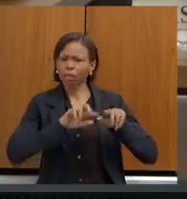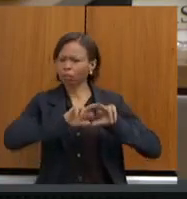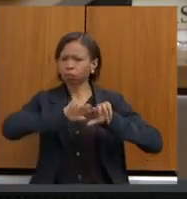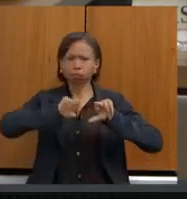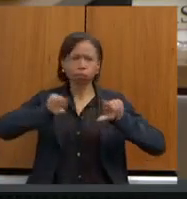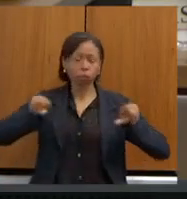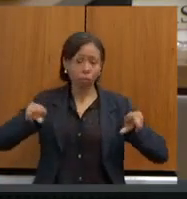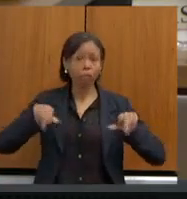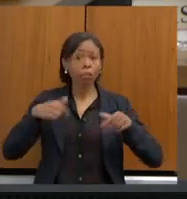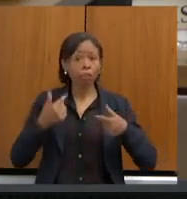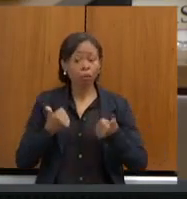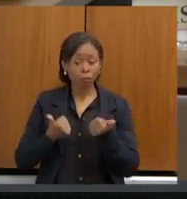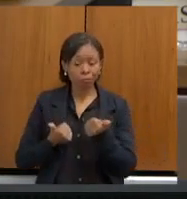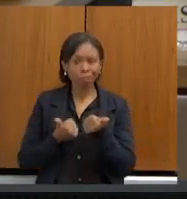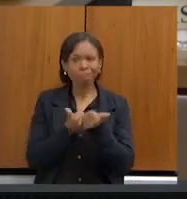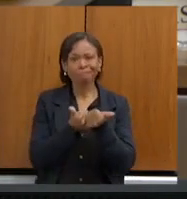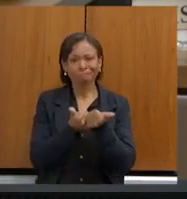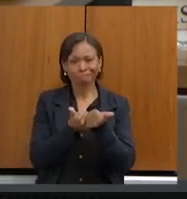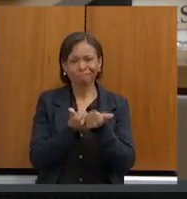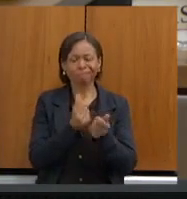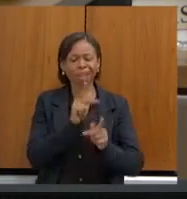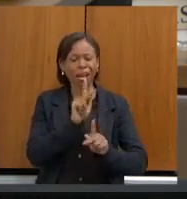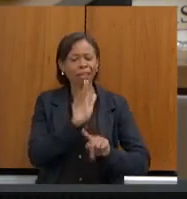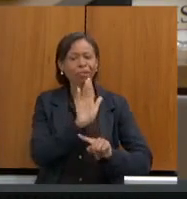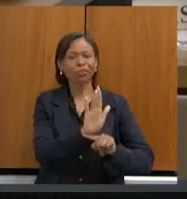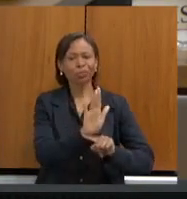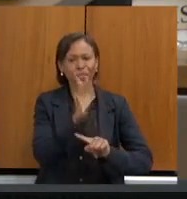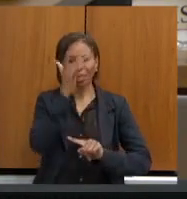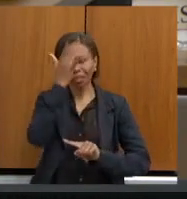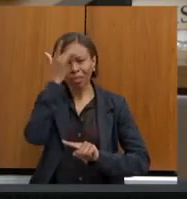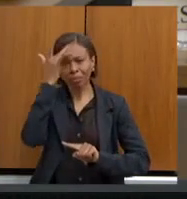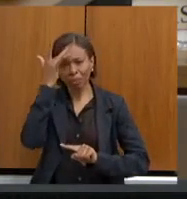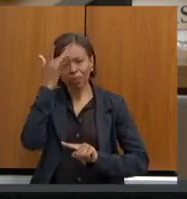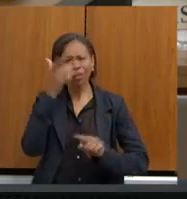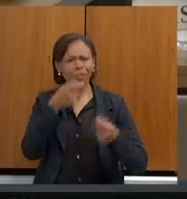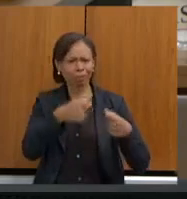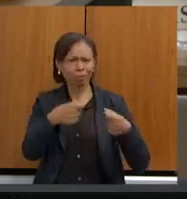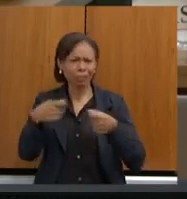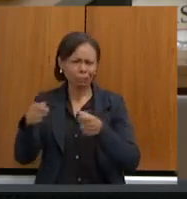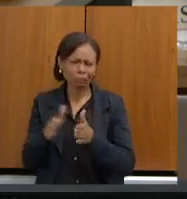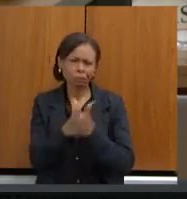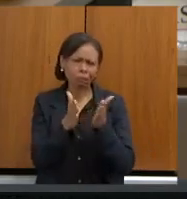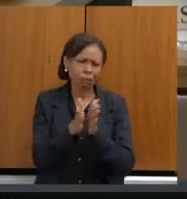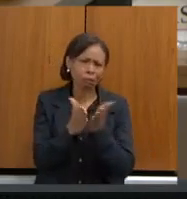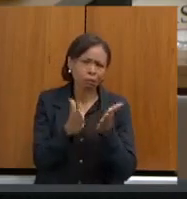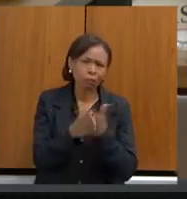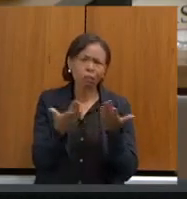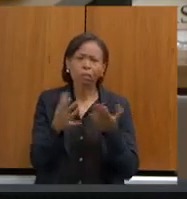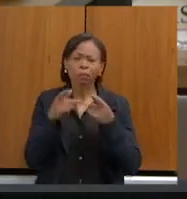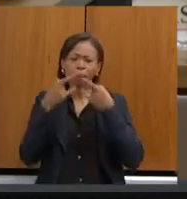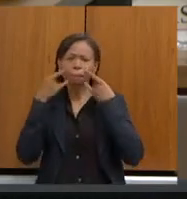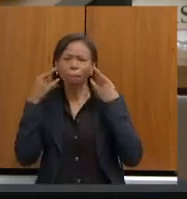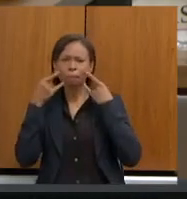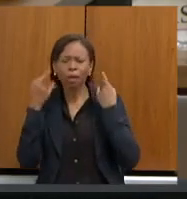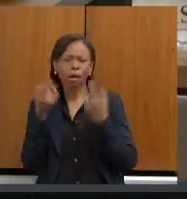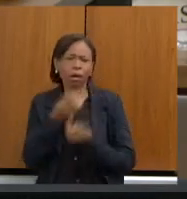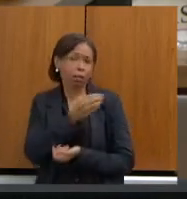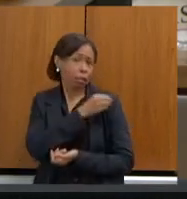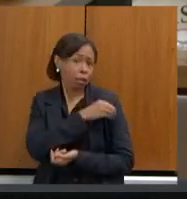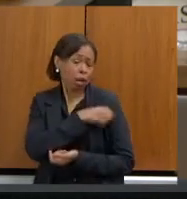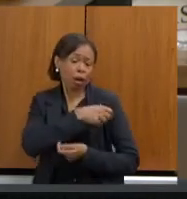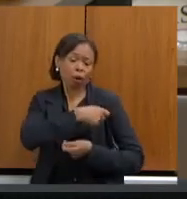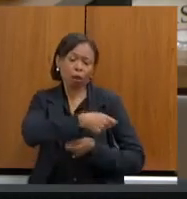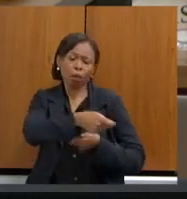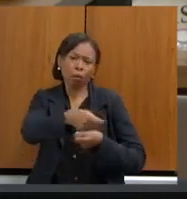auxílio à população em situação vulnerável inclusive contribuição de máscara ideal para aquelas campanhas de conscientização né o senhor deve se